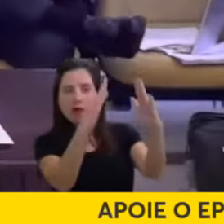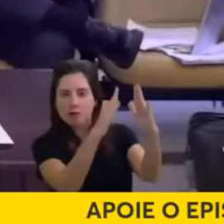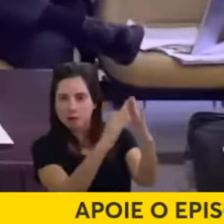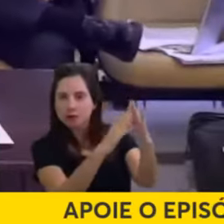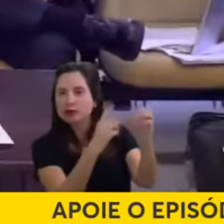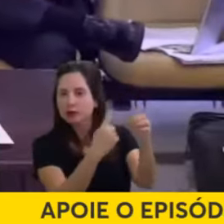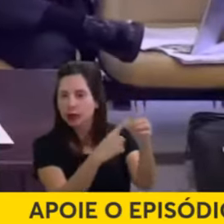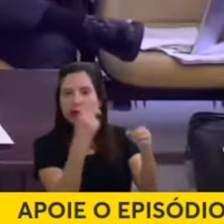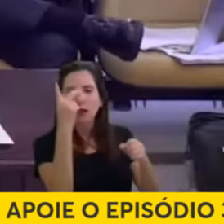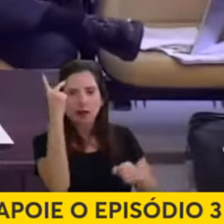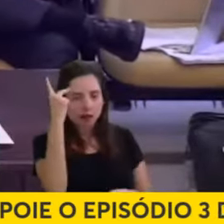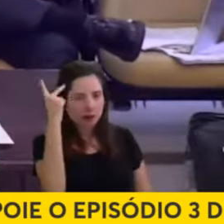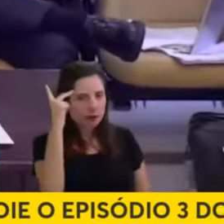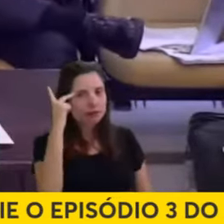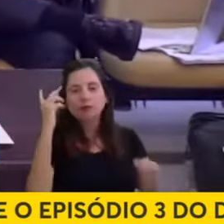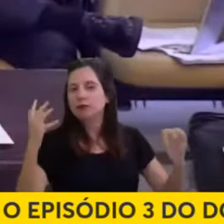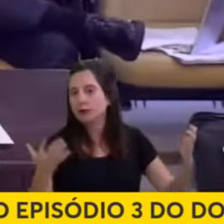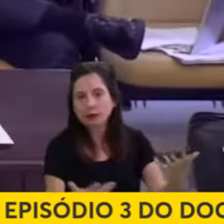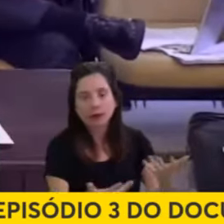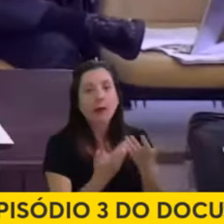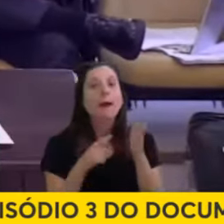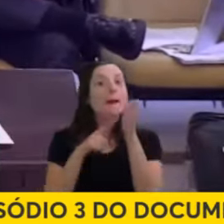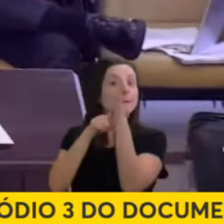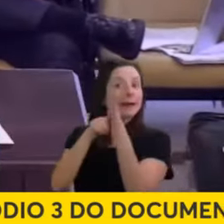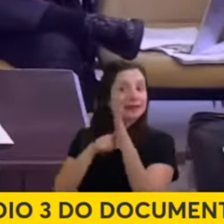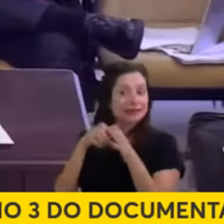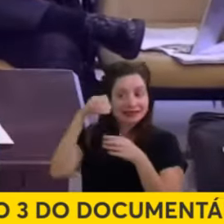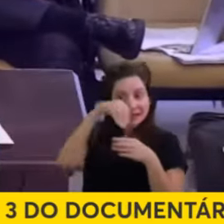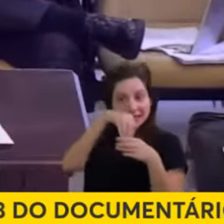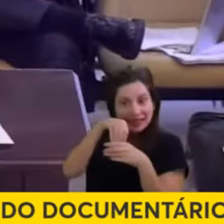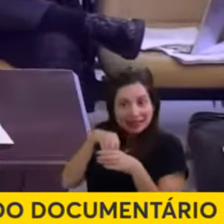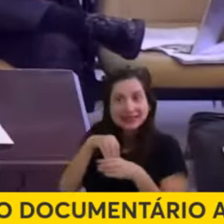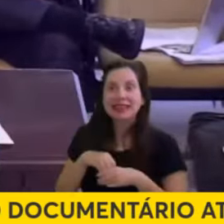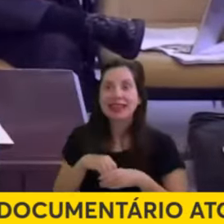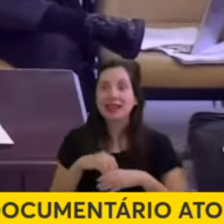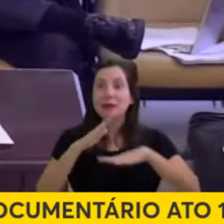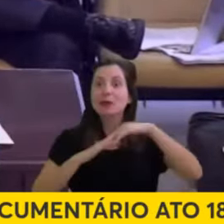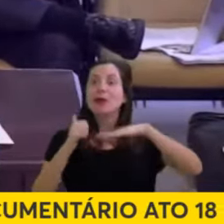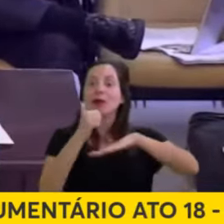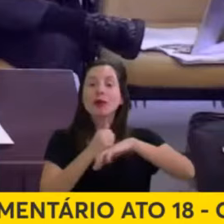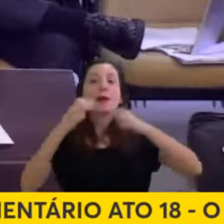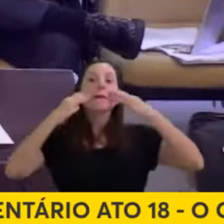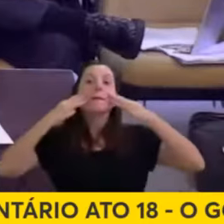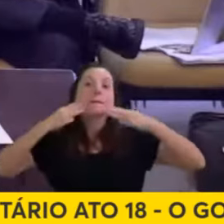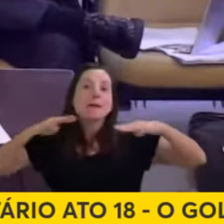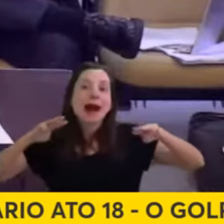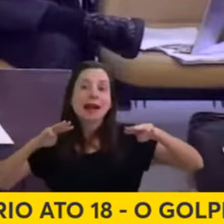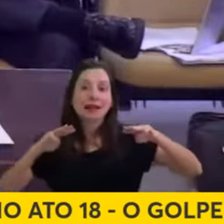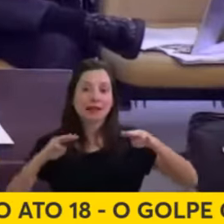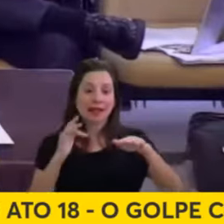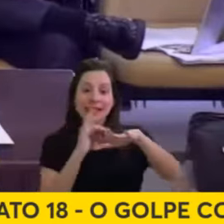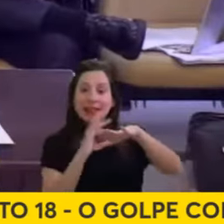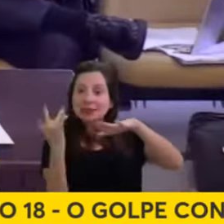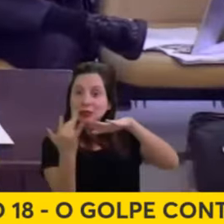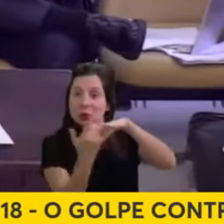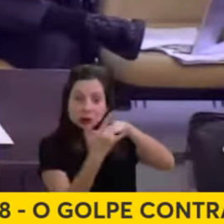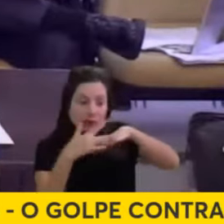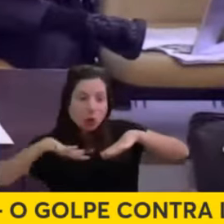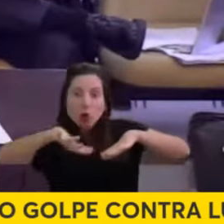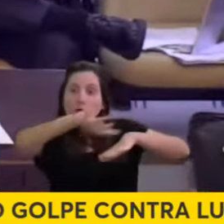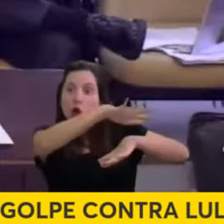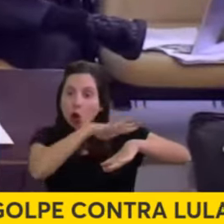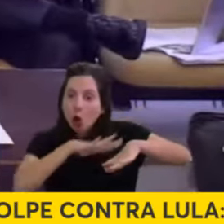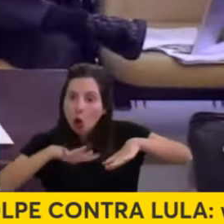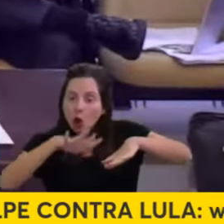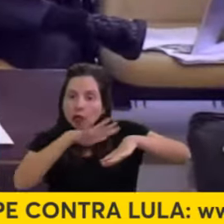Paulo que não foi acolhido pesquisas internas marqueteiros páginas em todas as redes sociais impulsionamento de postagens nas